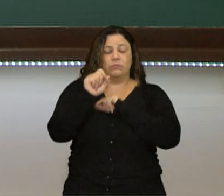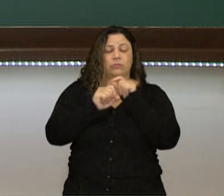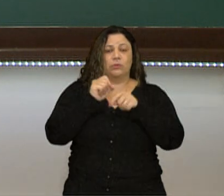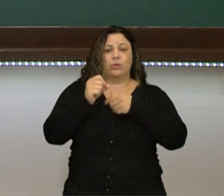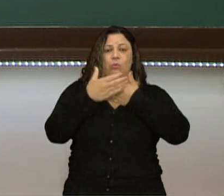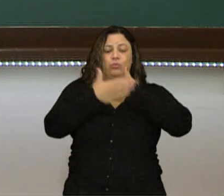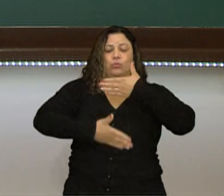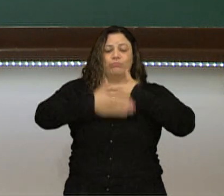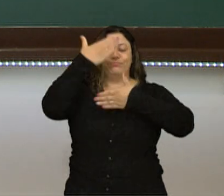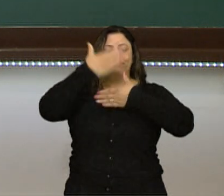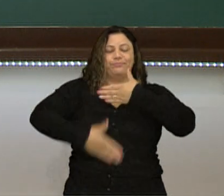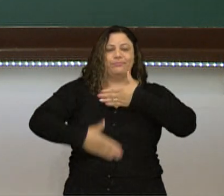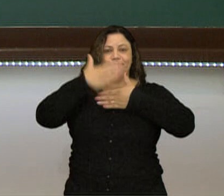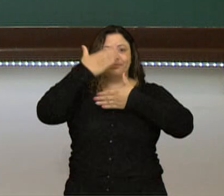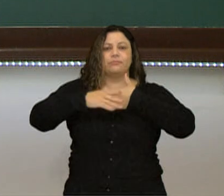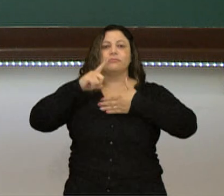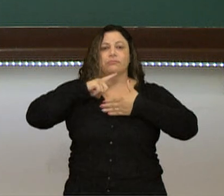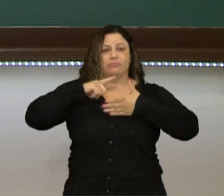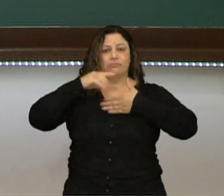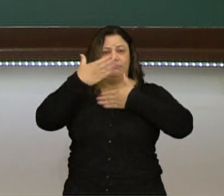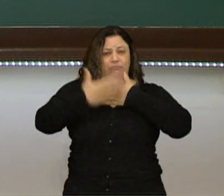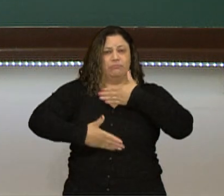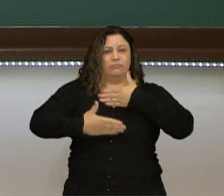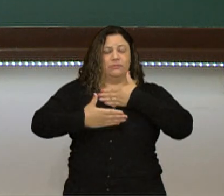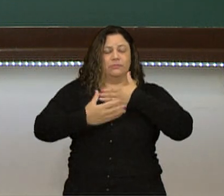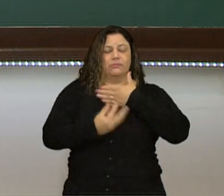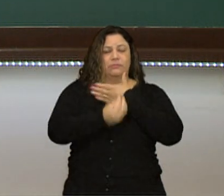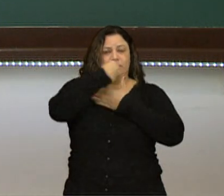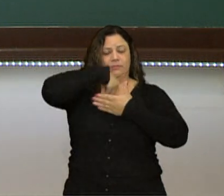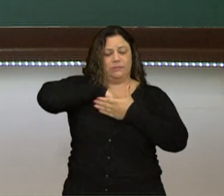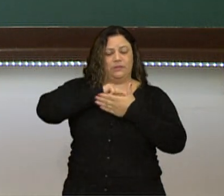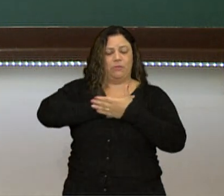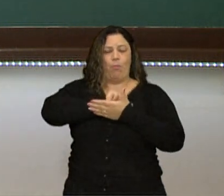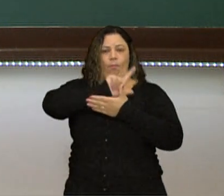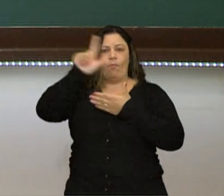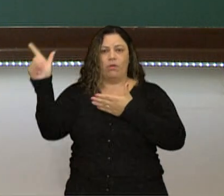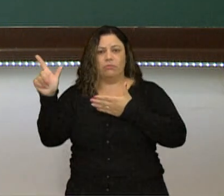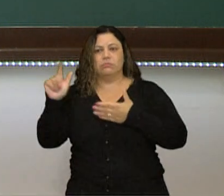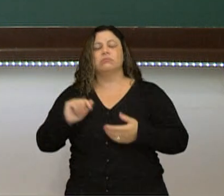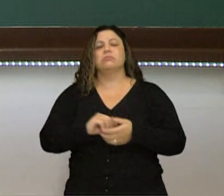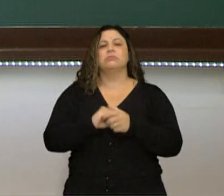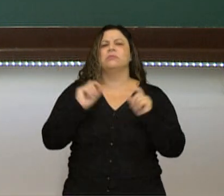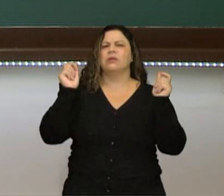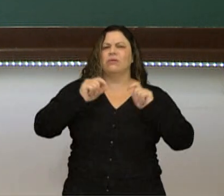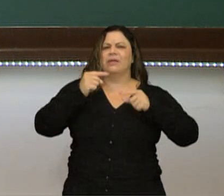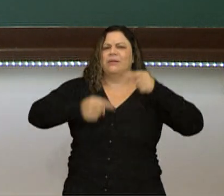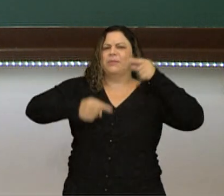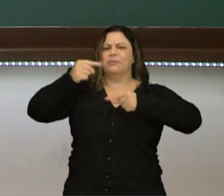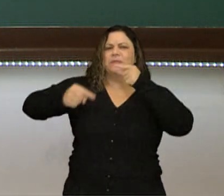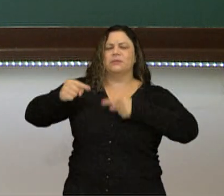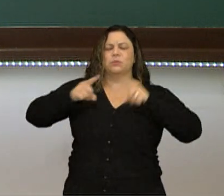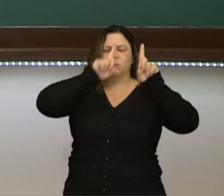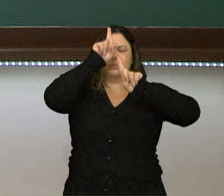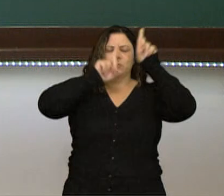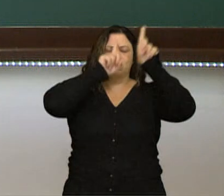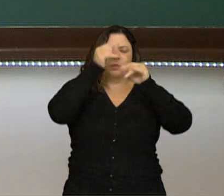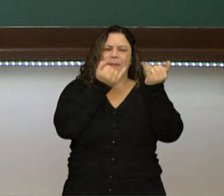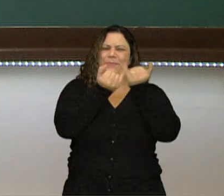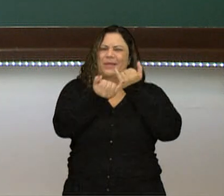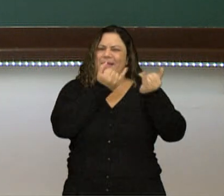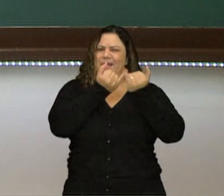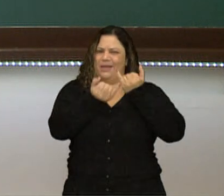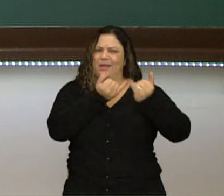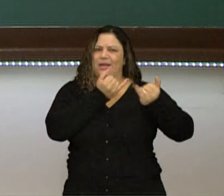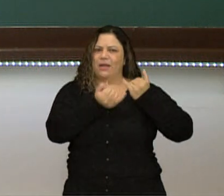que está por fora. É muito isso. Ítalo Calvino discute essa ideia do